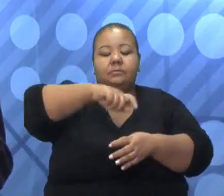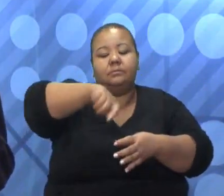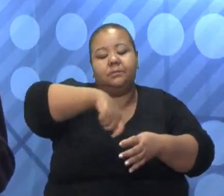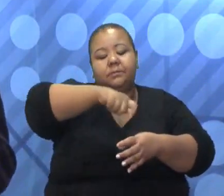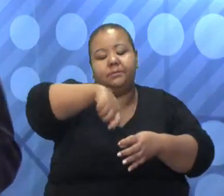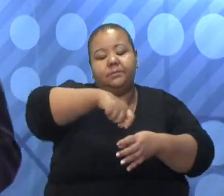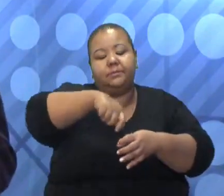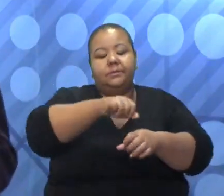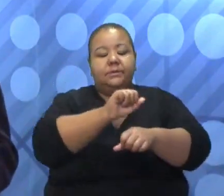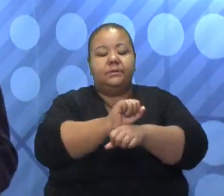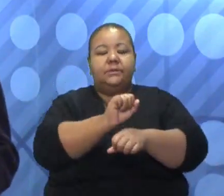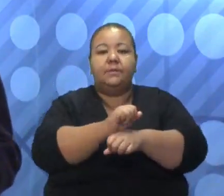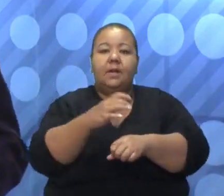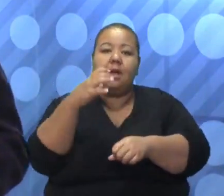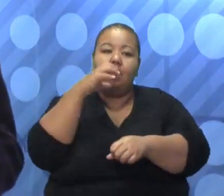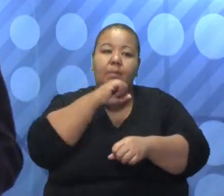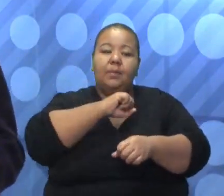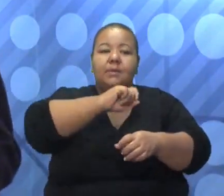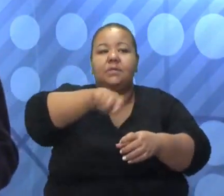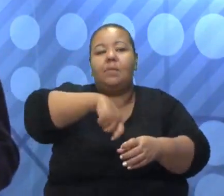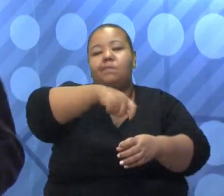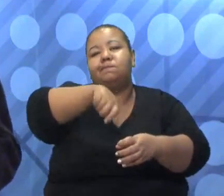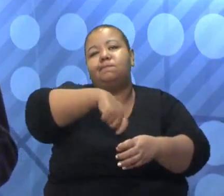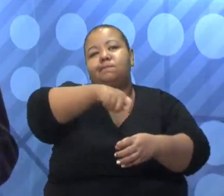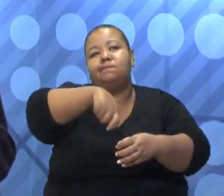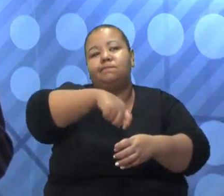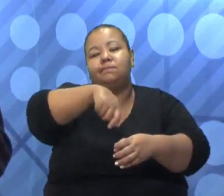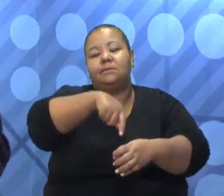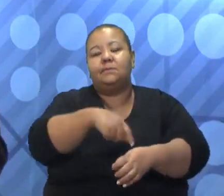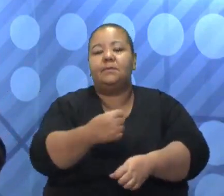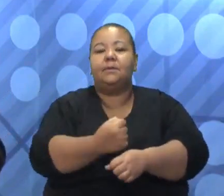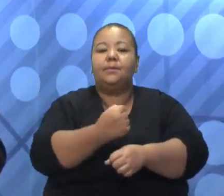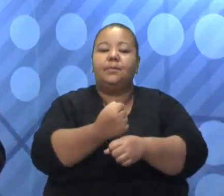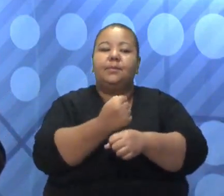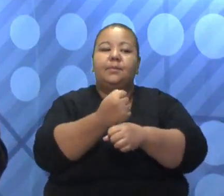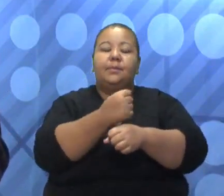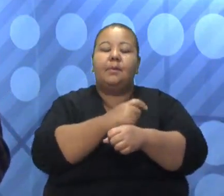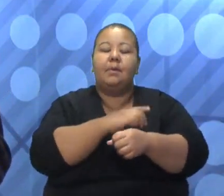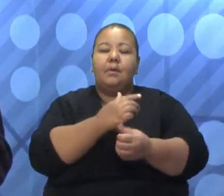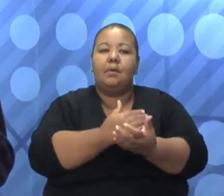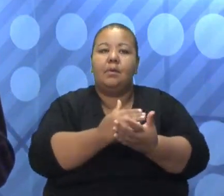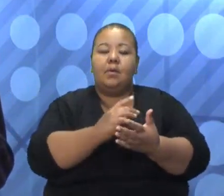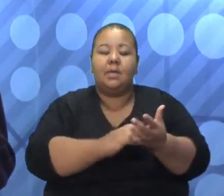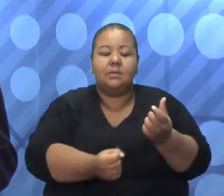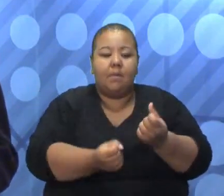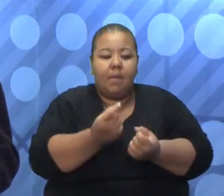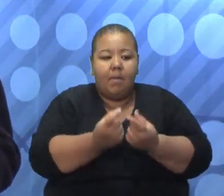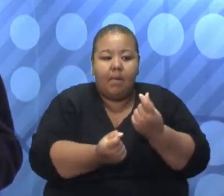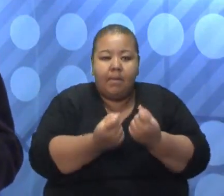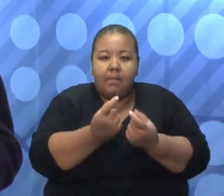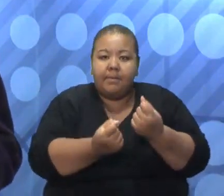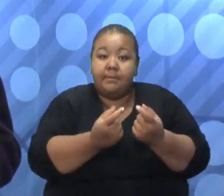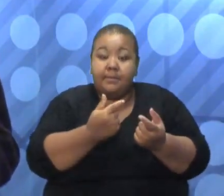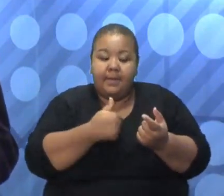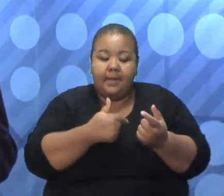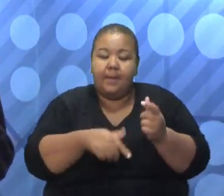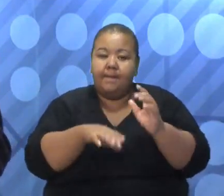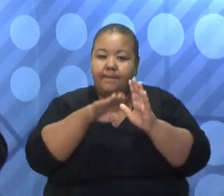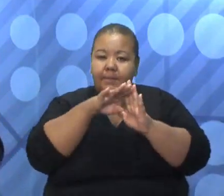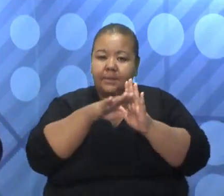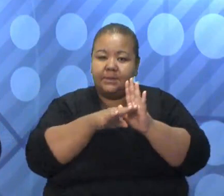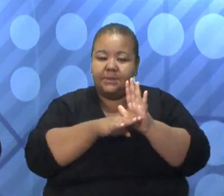temperatura ideal, mexer bastante essa pipoca para que a minha produção saia da maneira que eu planejei, que eu